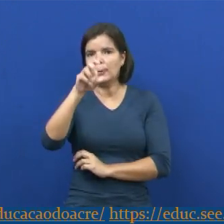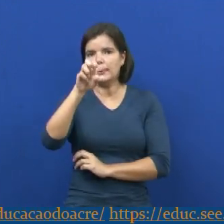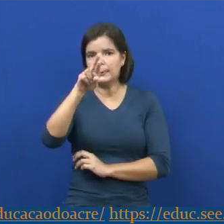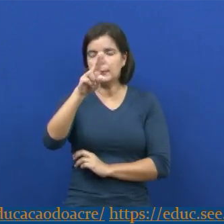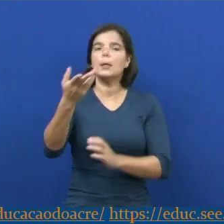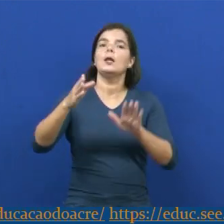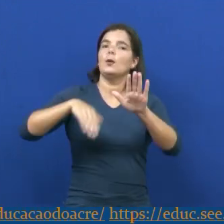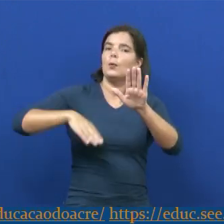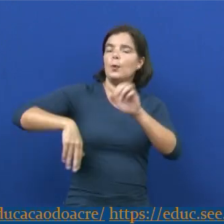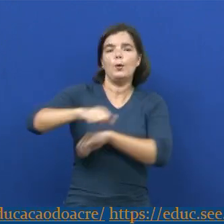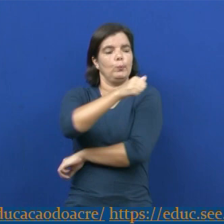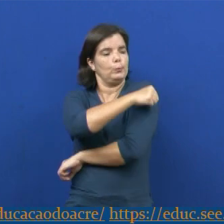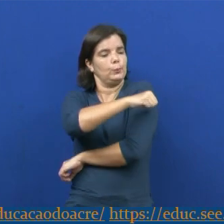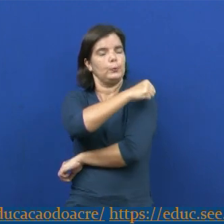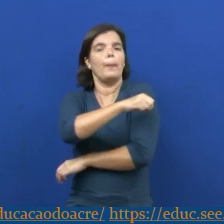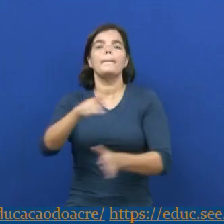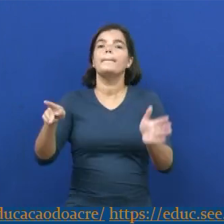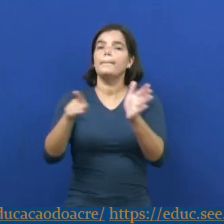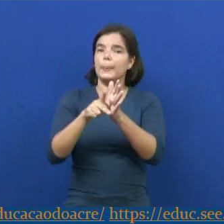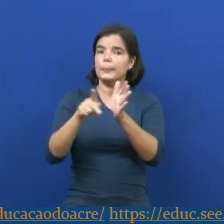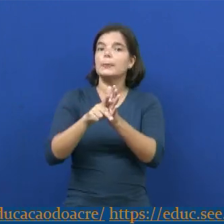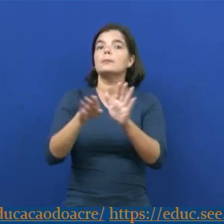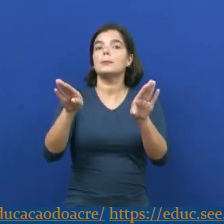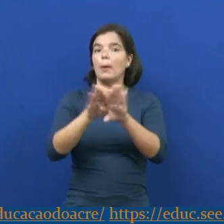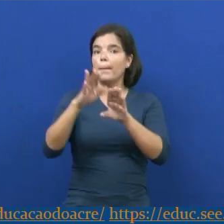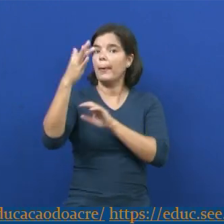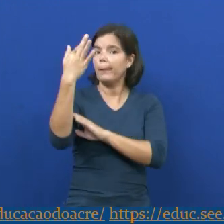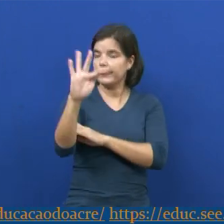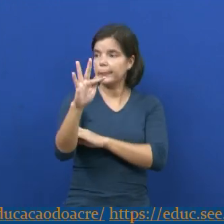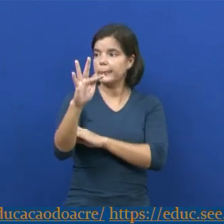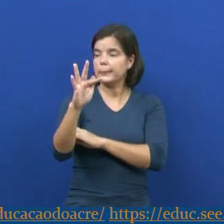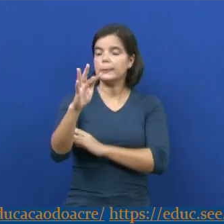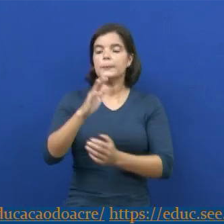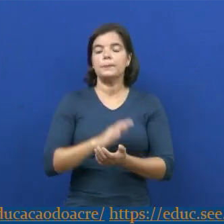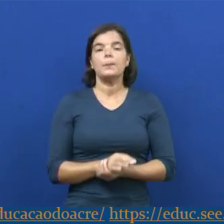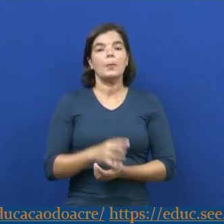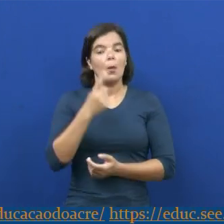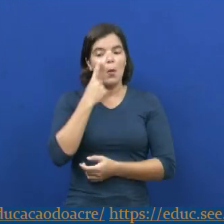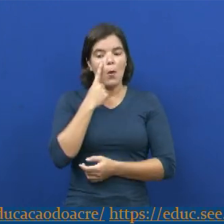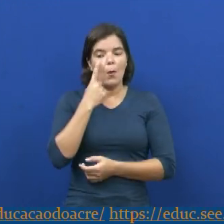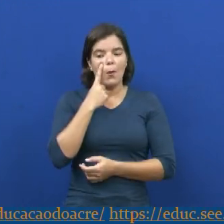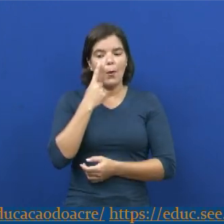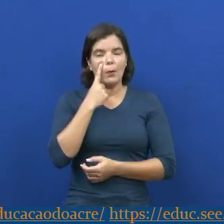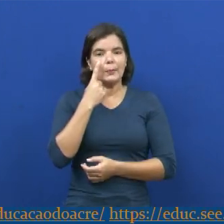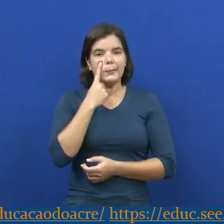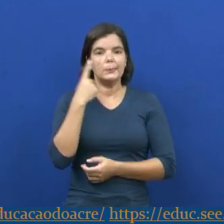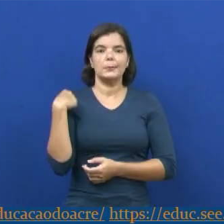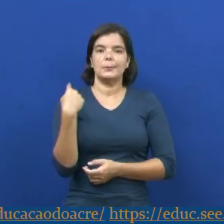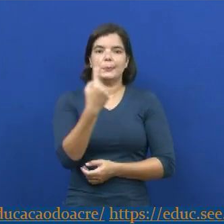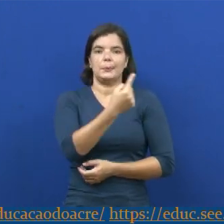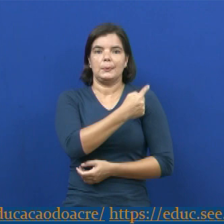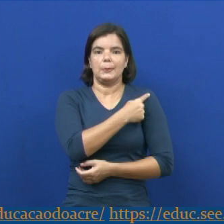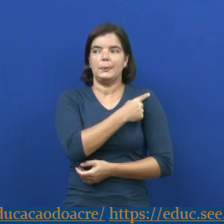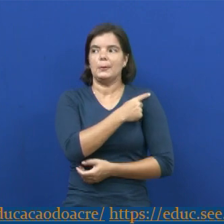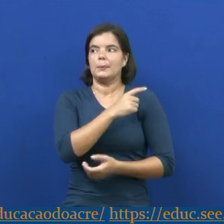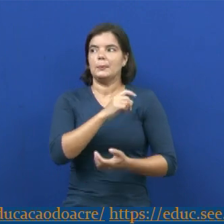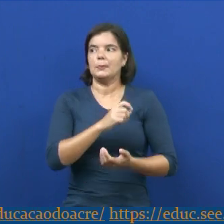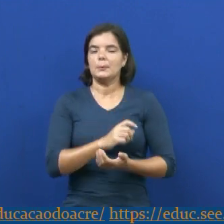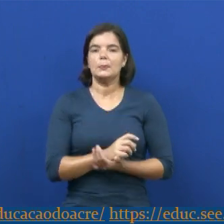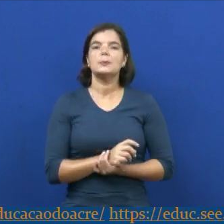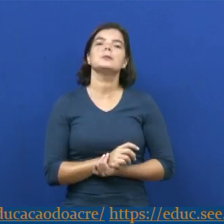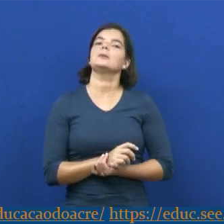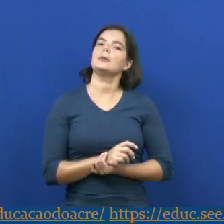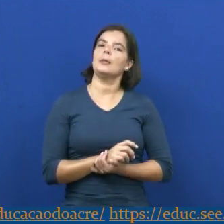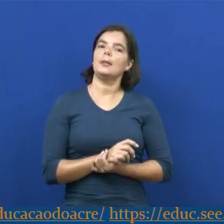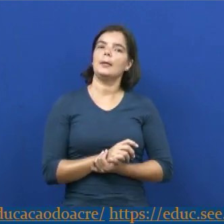litoral, hoje Rio de Janeiro, pertenceu também à França, tá? Então, observem que nós